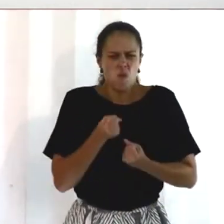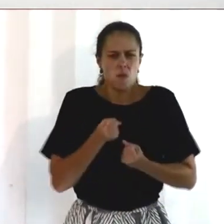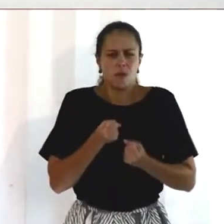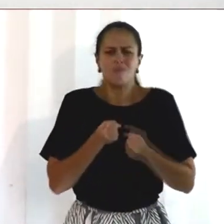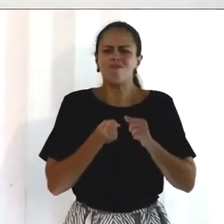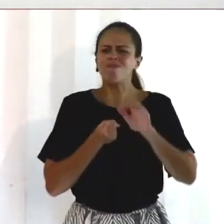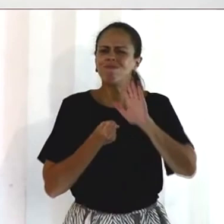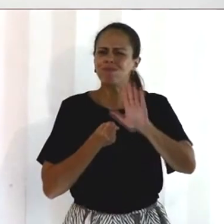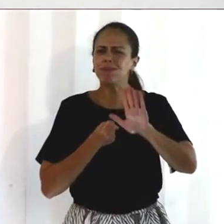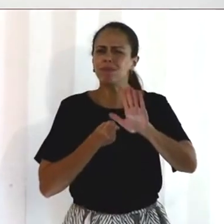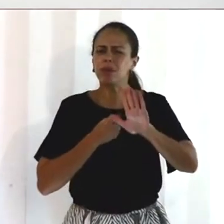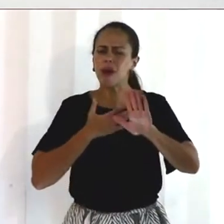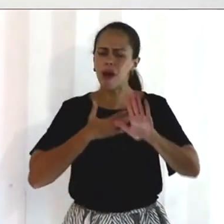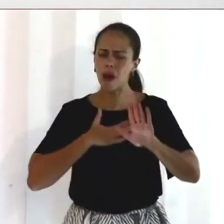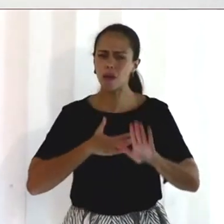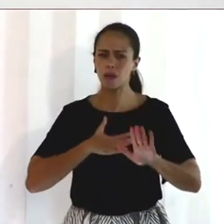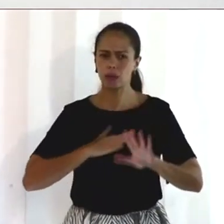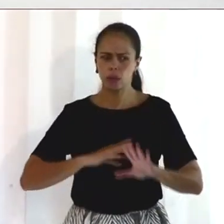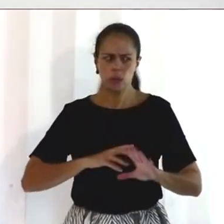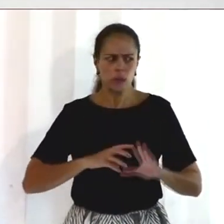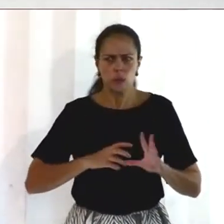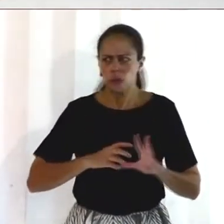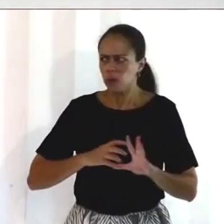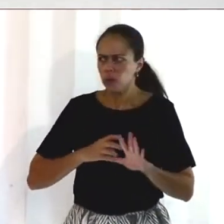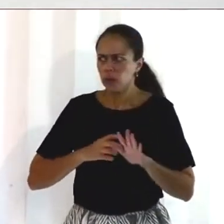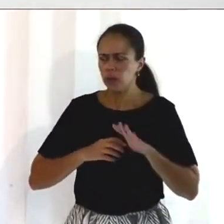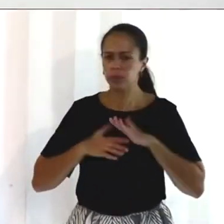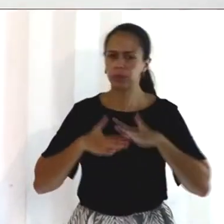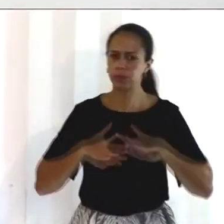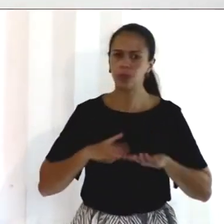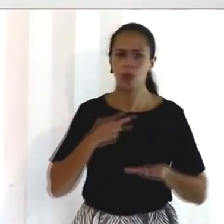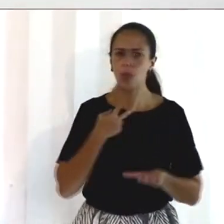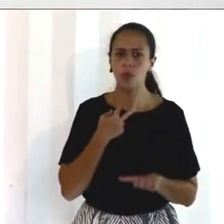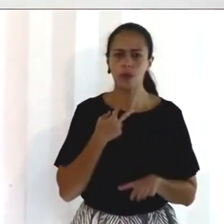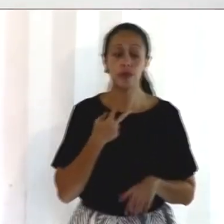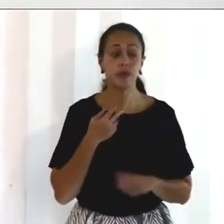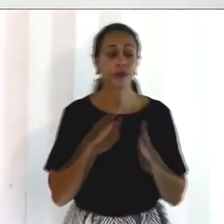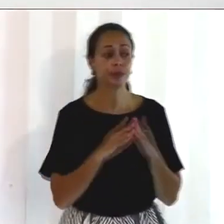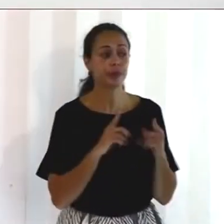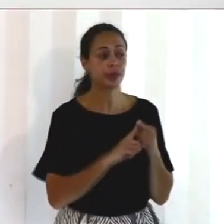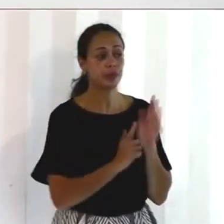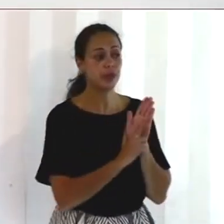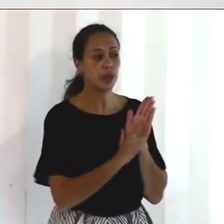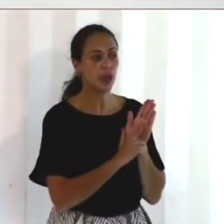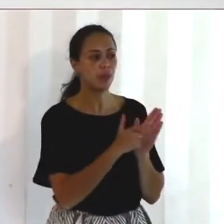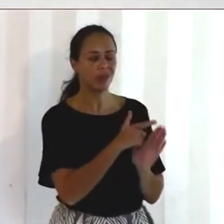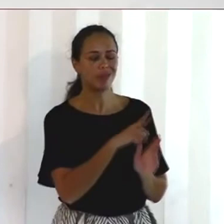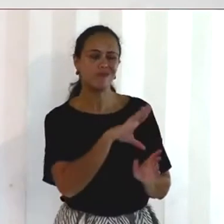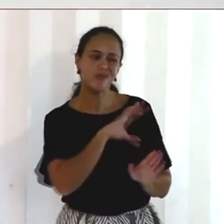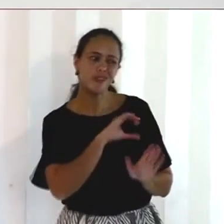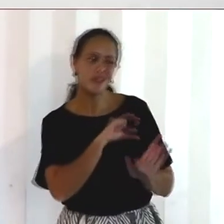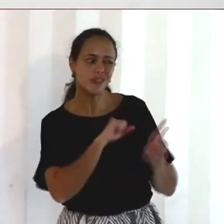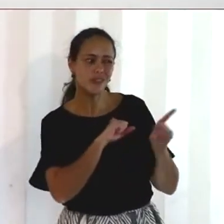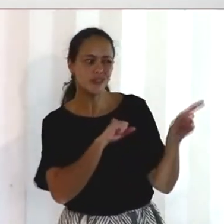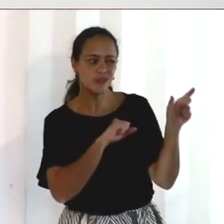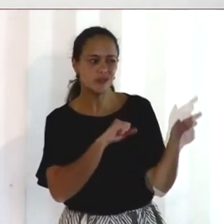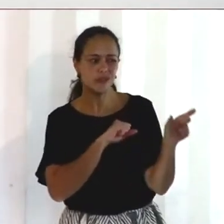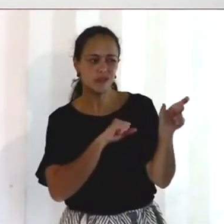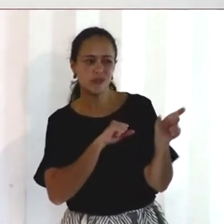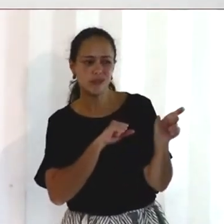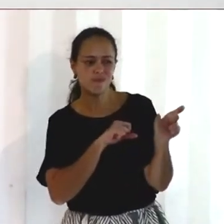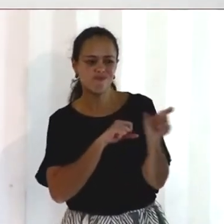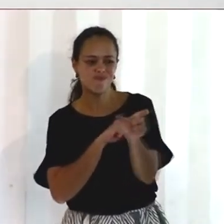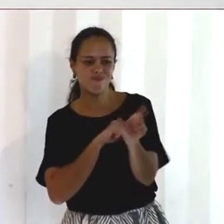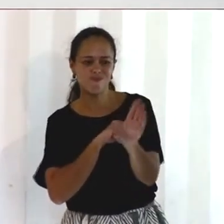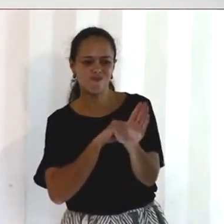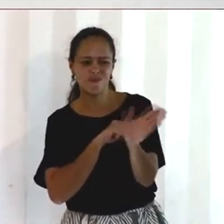retardar a ira. Nós não podemos ser uma igreja que pessoas não gostam de pessoas. Nós temos de ser uma igreja que olhe para o outro e veja Cristo. Nós